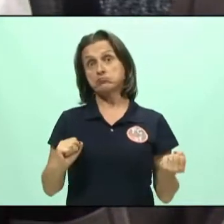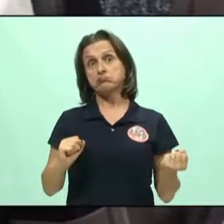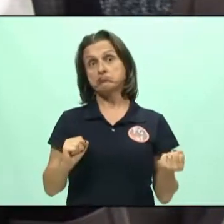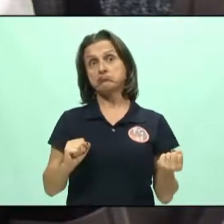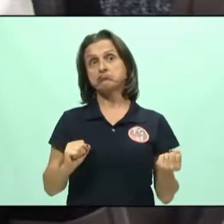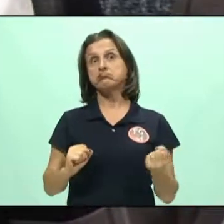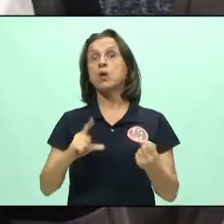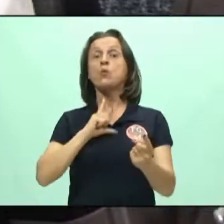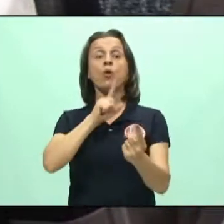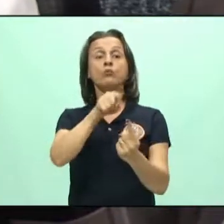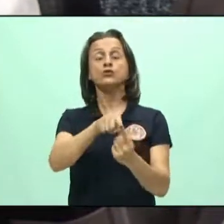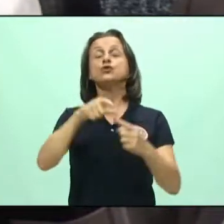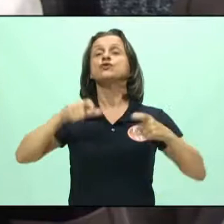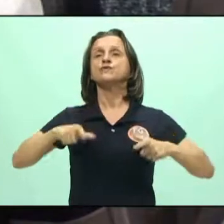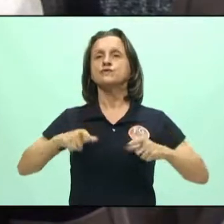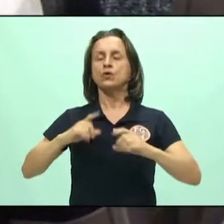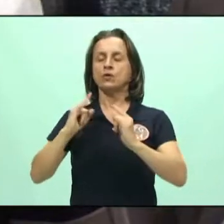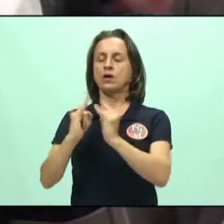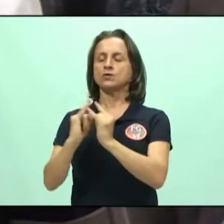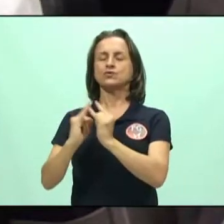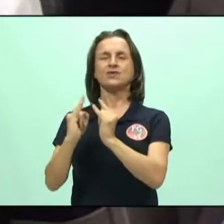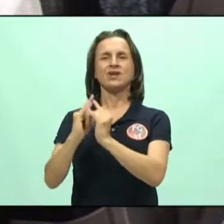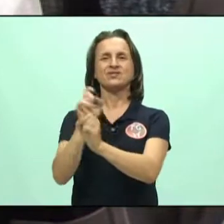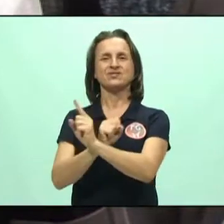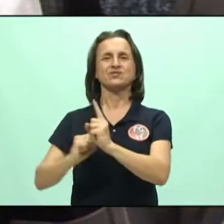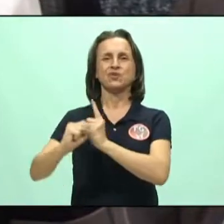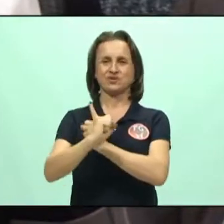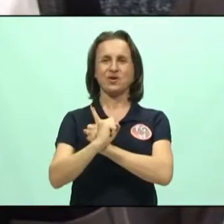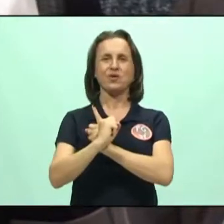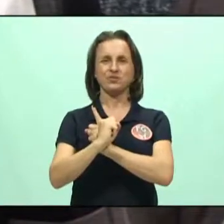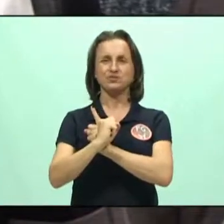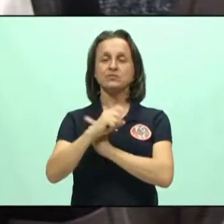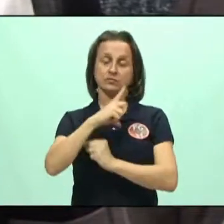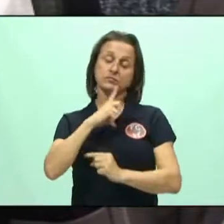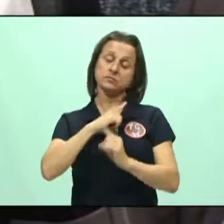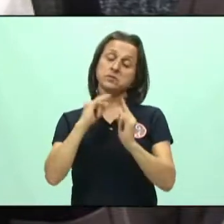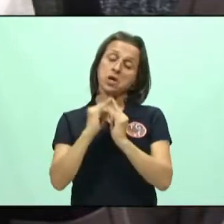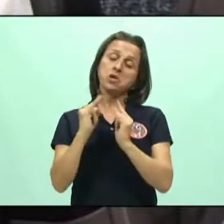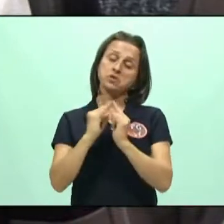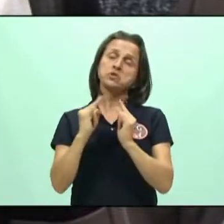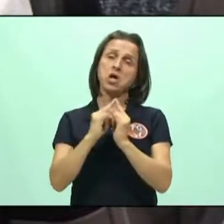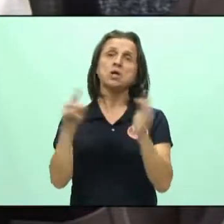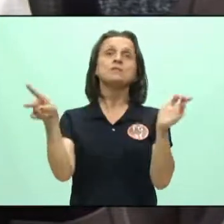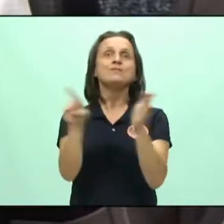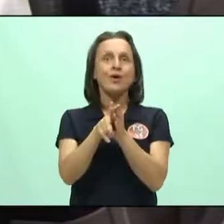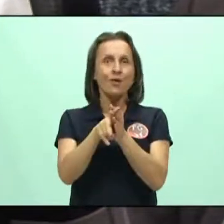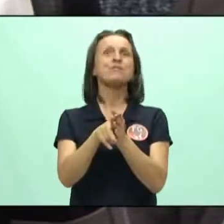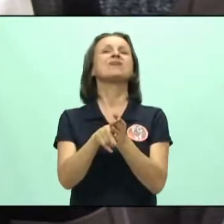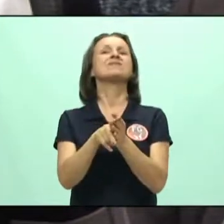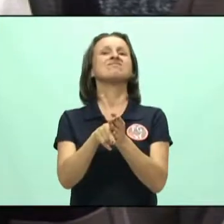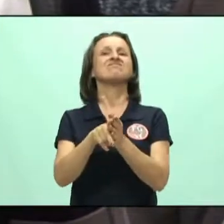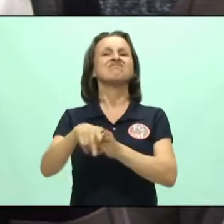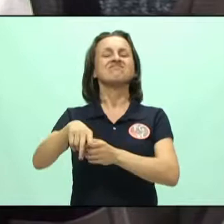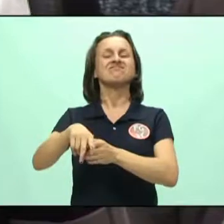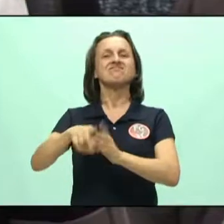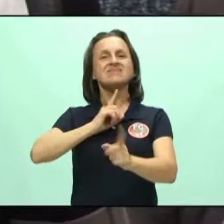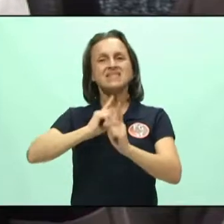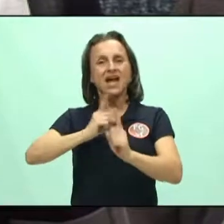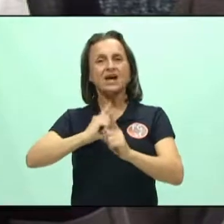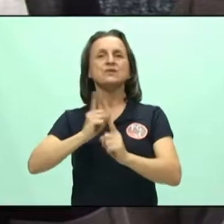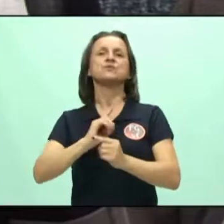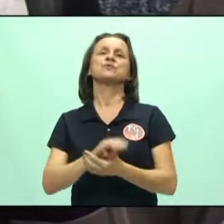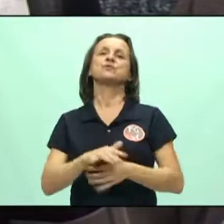coloca eu diria até Robson que a entidades ligadas ao trânsito e é uma quebra de